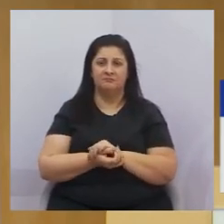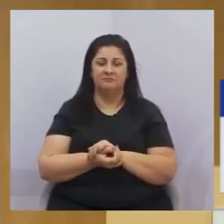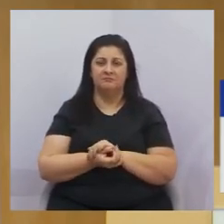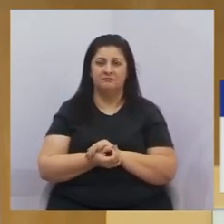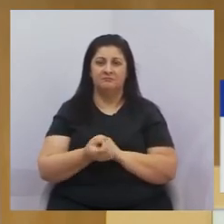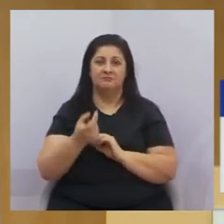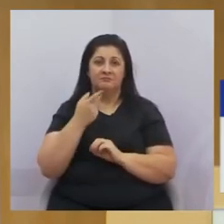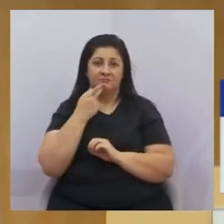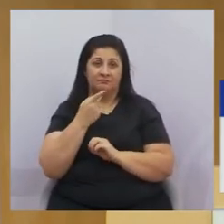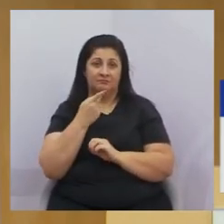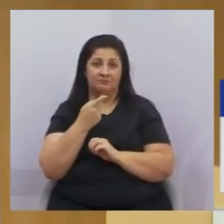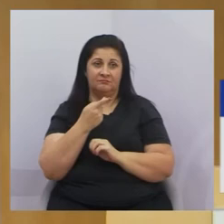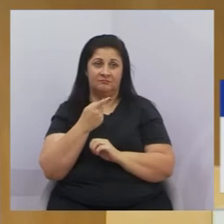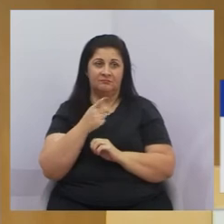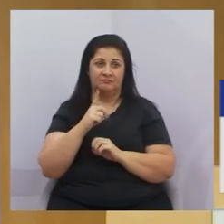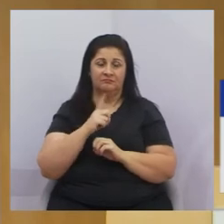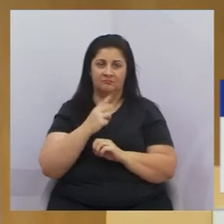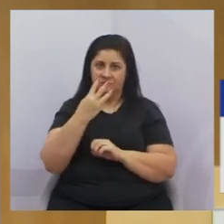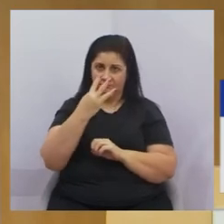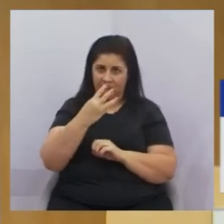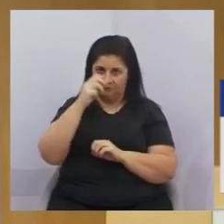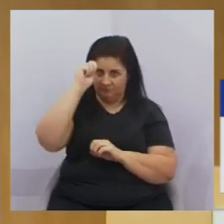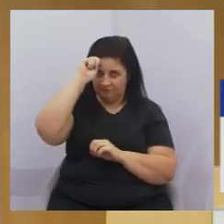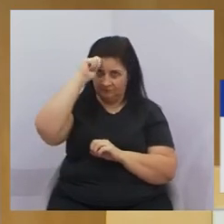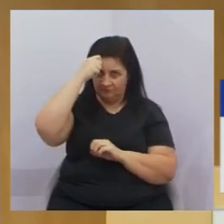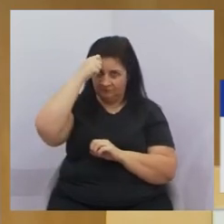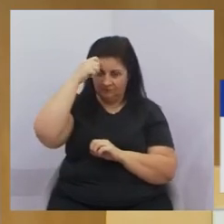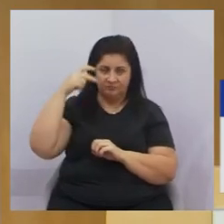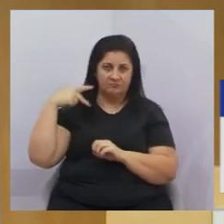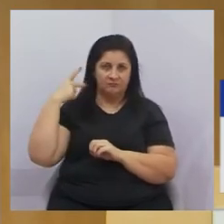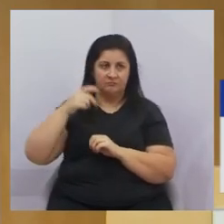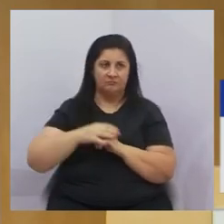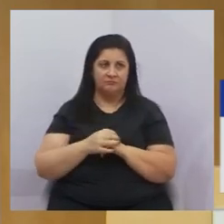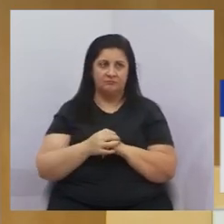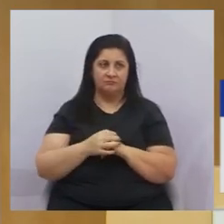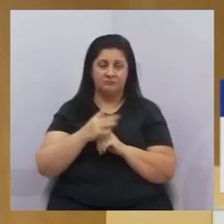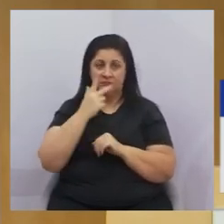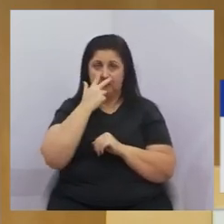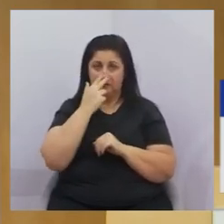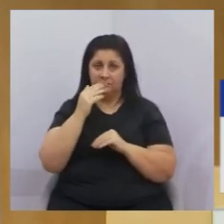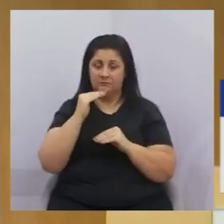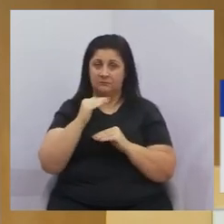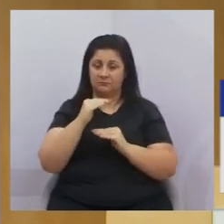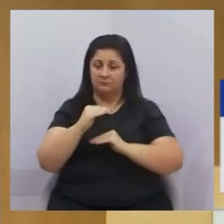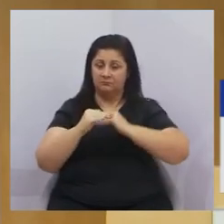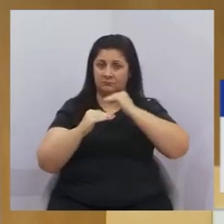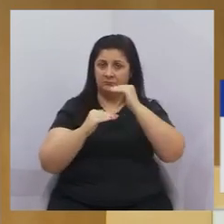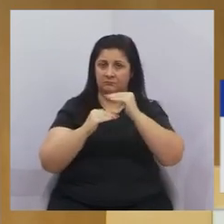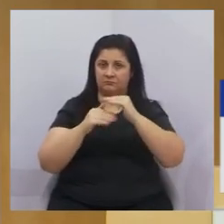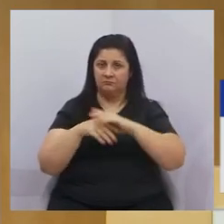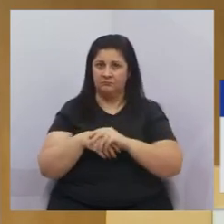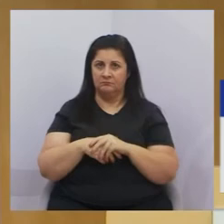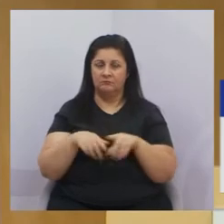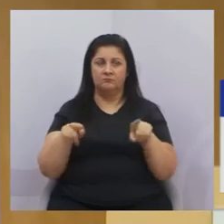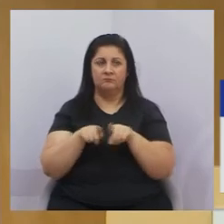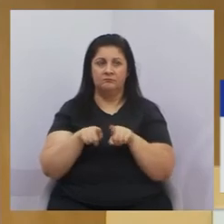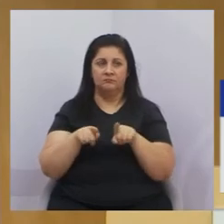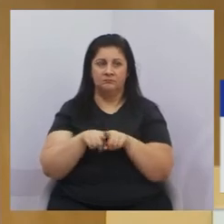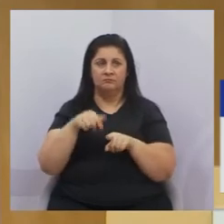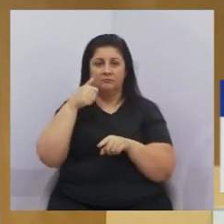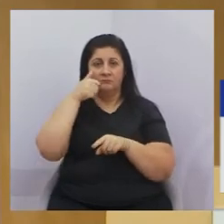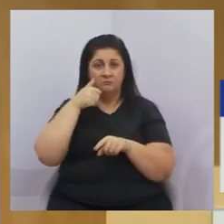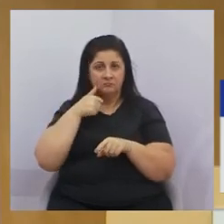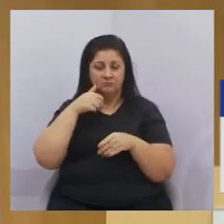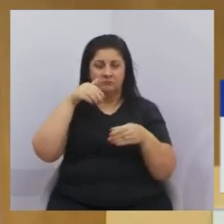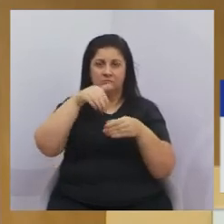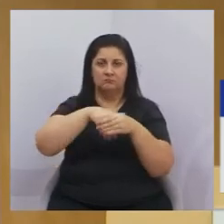disse aqui que aqui existe 3 negros vereadores, eu acho que já é um avanço, e as mulheres também foram